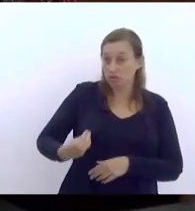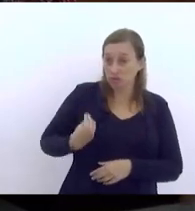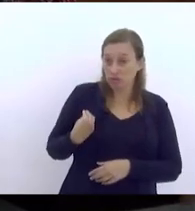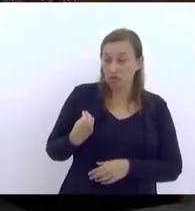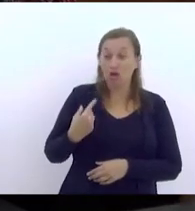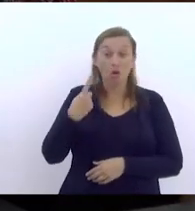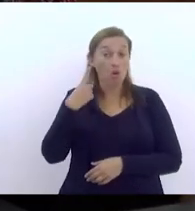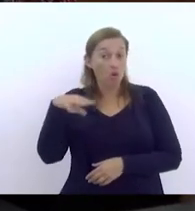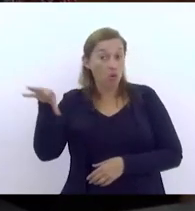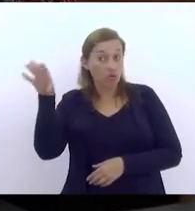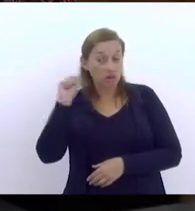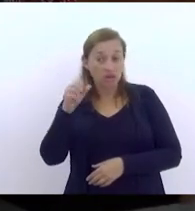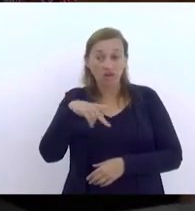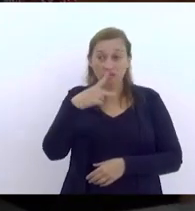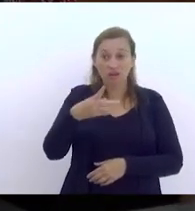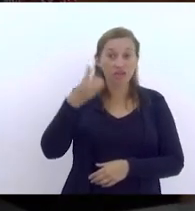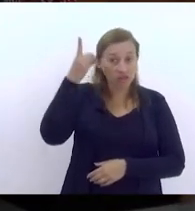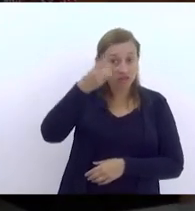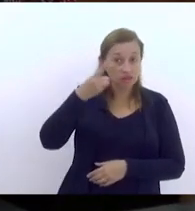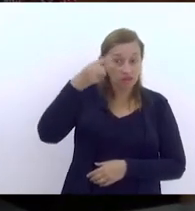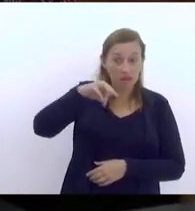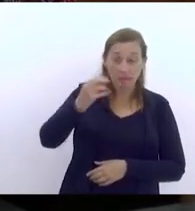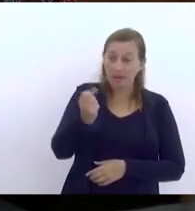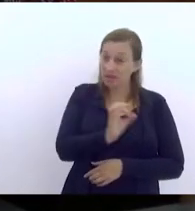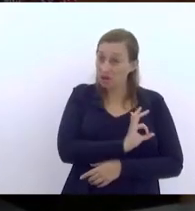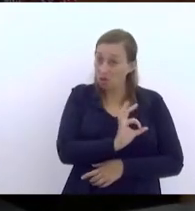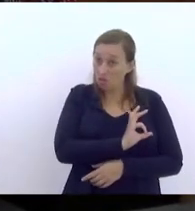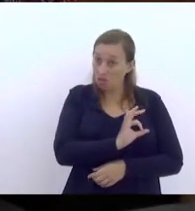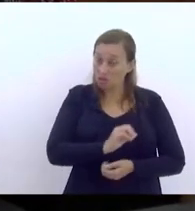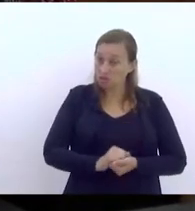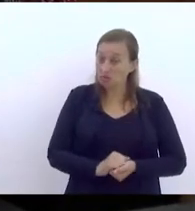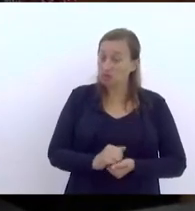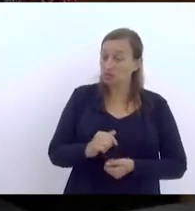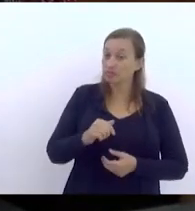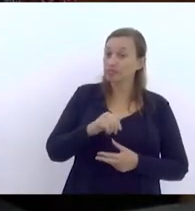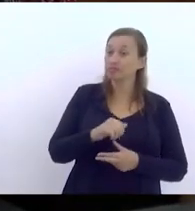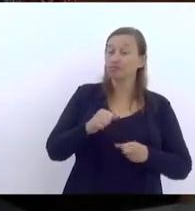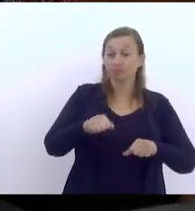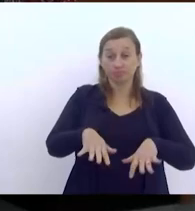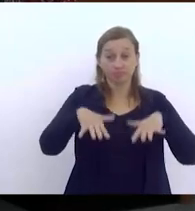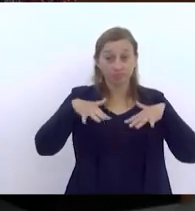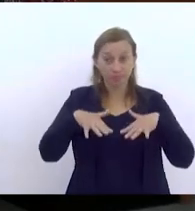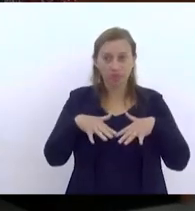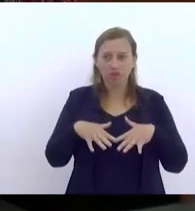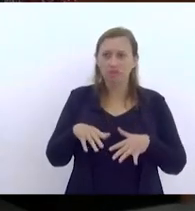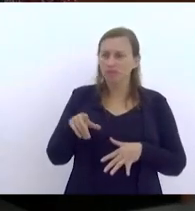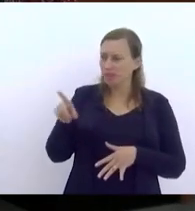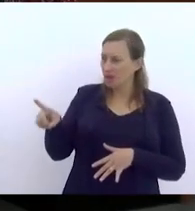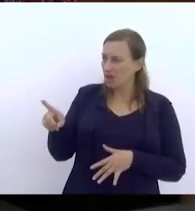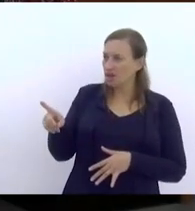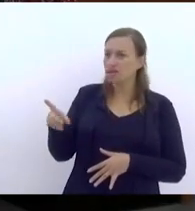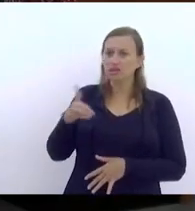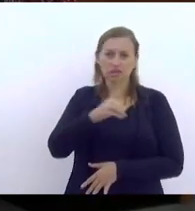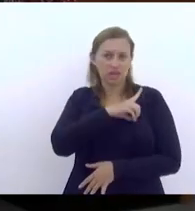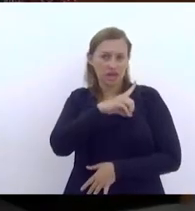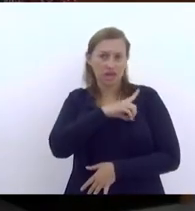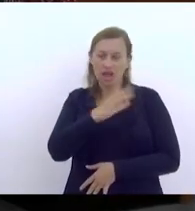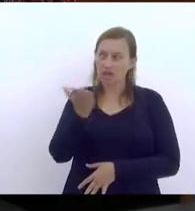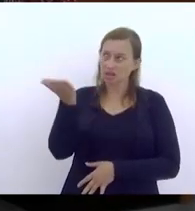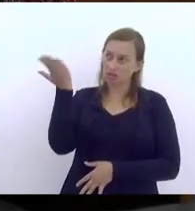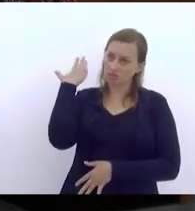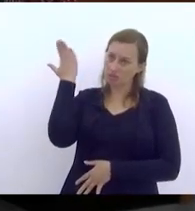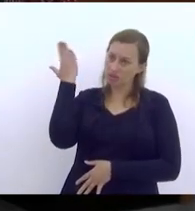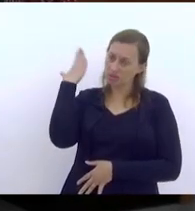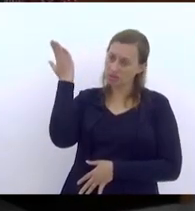Nós ouvimos a fala da deputada Marta Rocha, aqui nesse plenário. Ela, enquanto delegada,